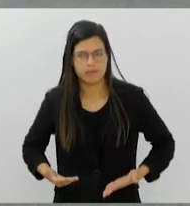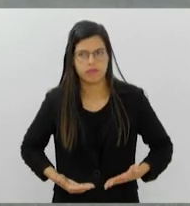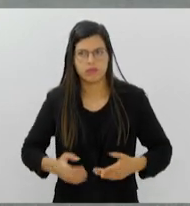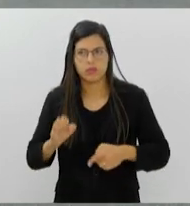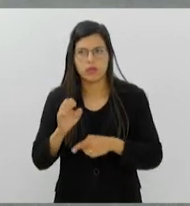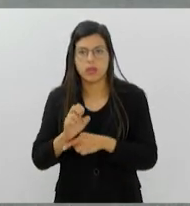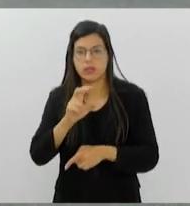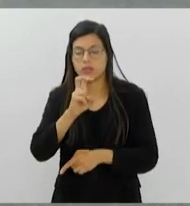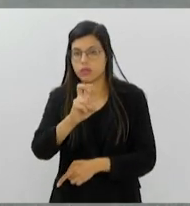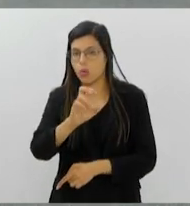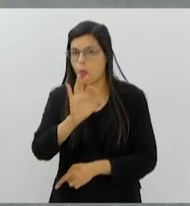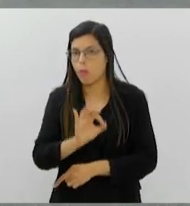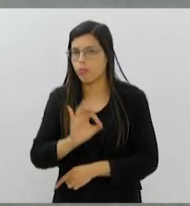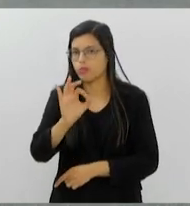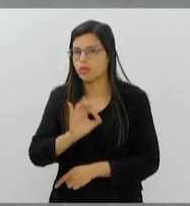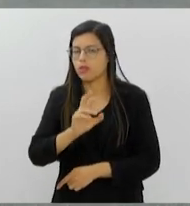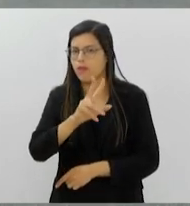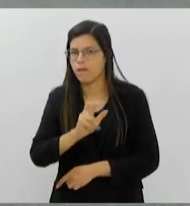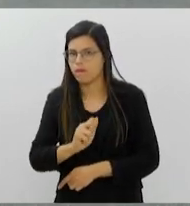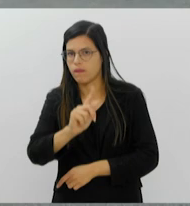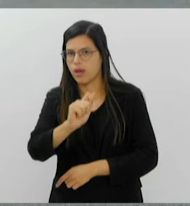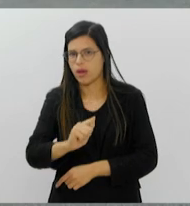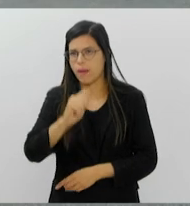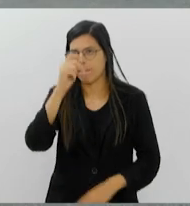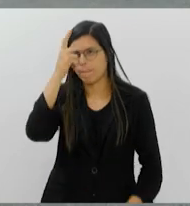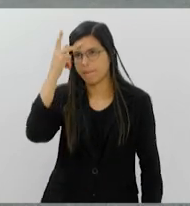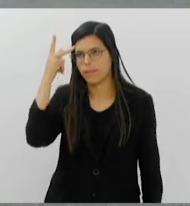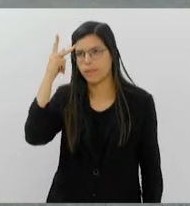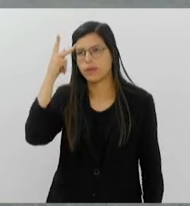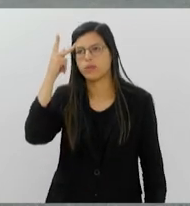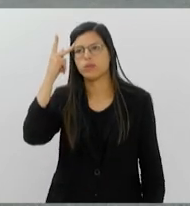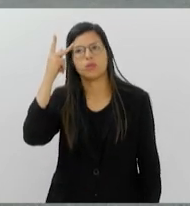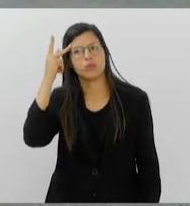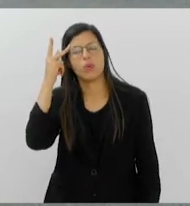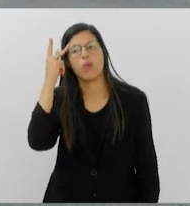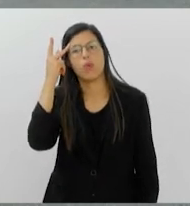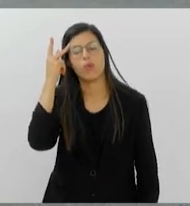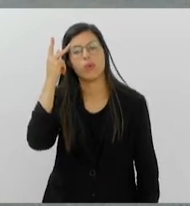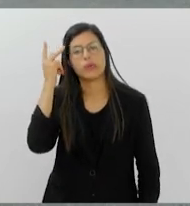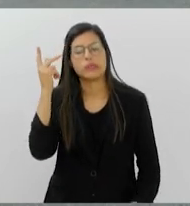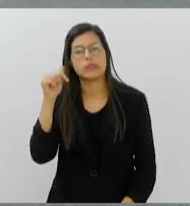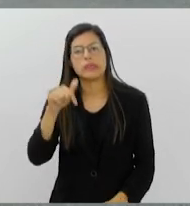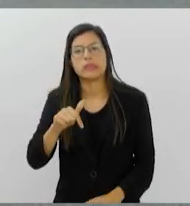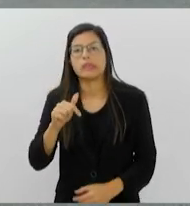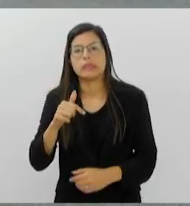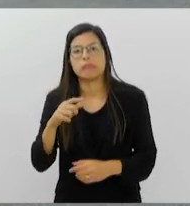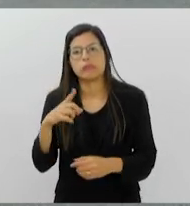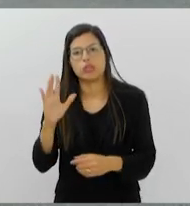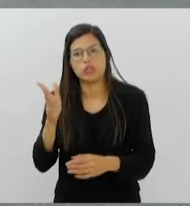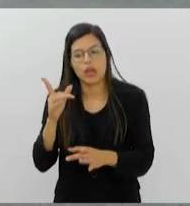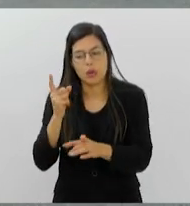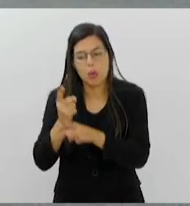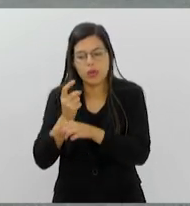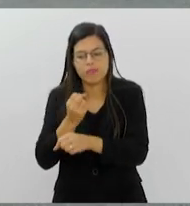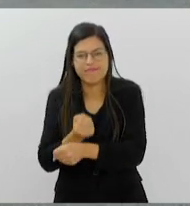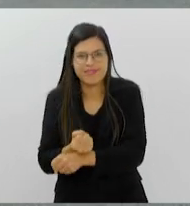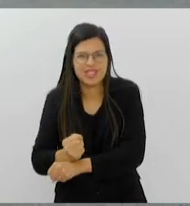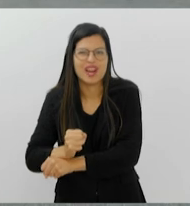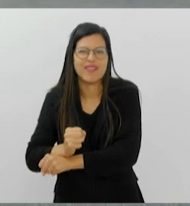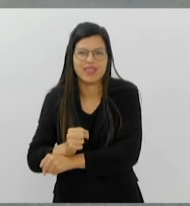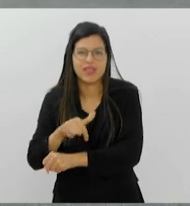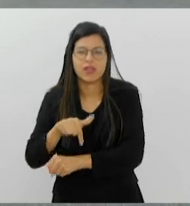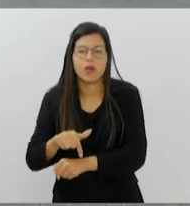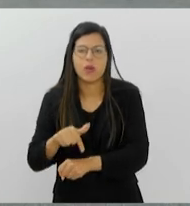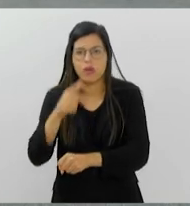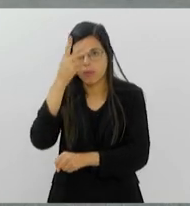5% das vagas de emprego a pessoas que foram encontradas em situação análoga à escravidão e também para refugiados. A